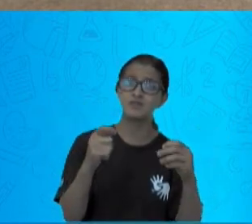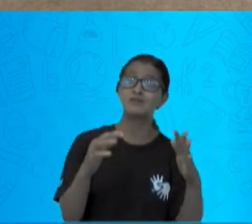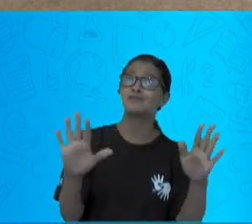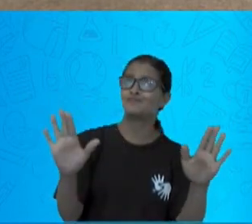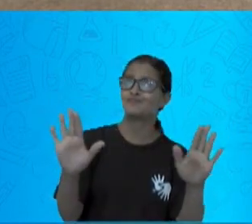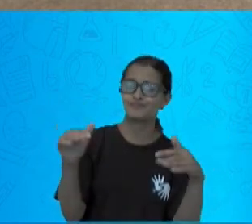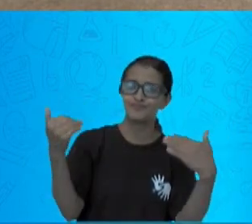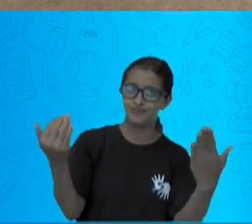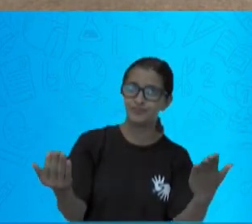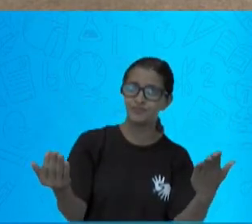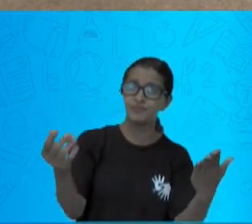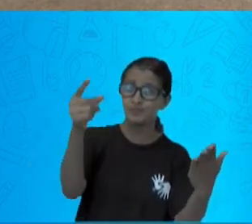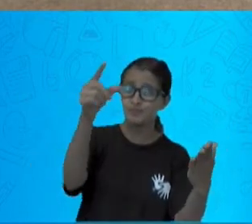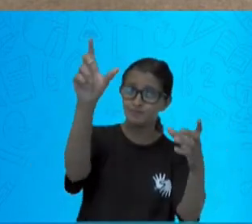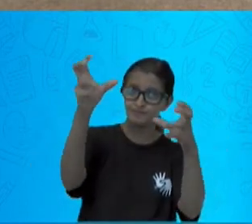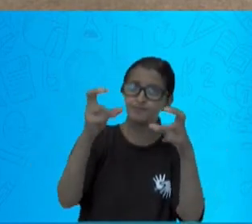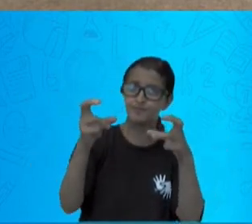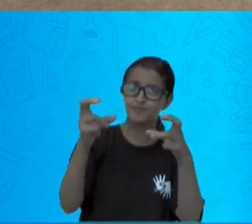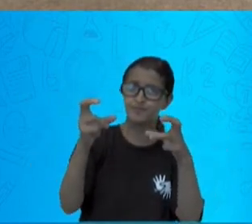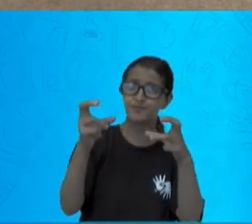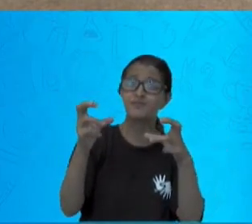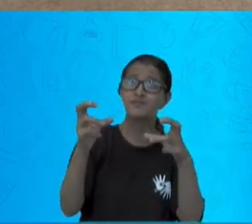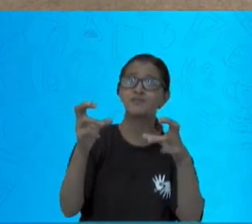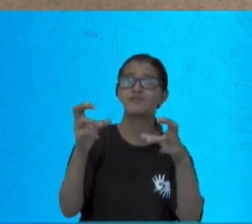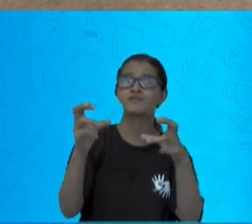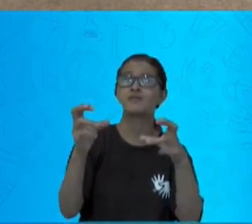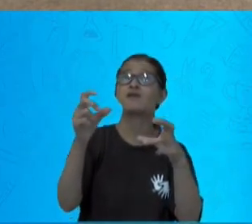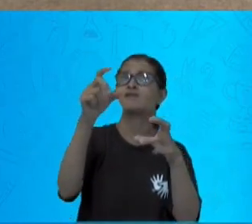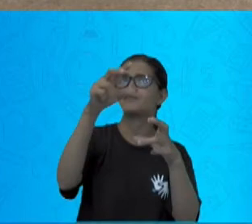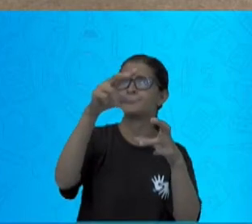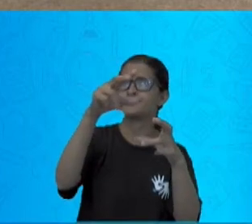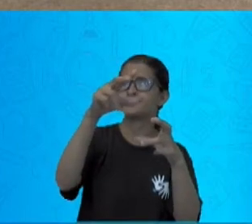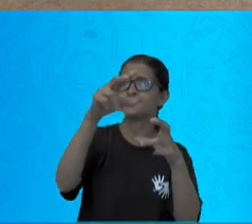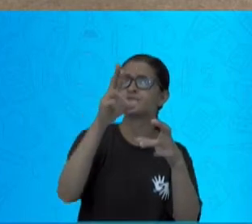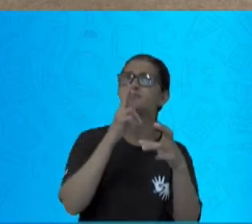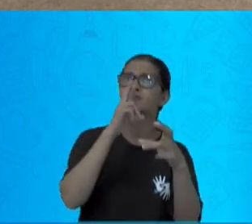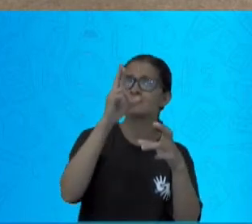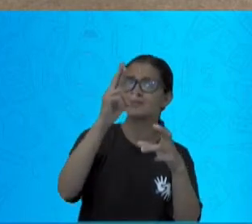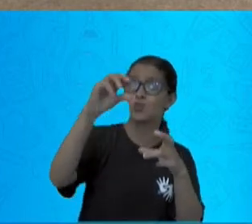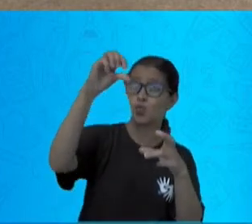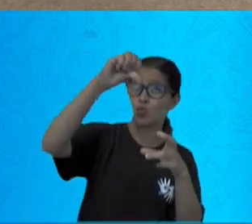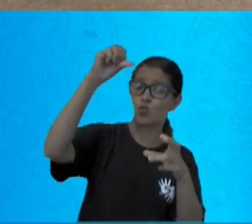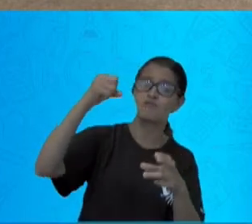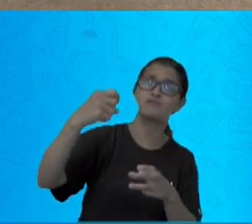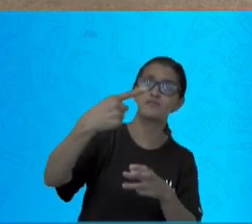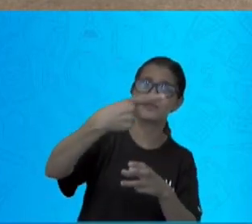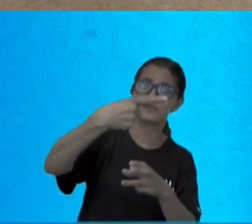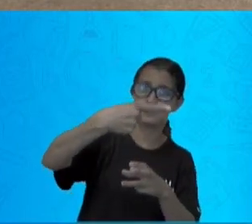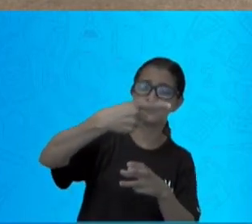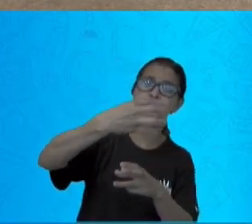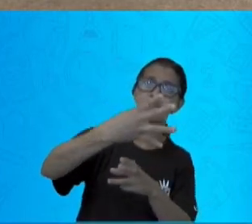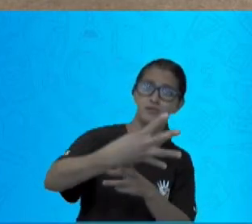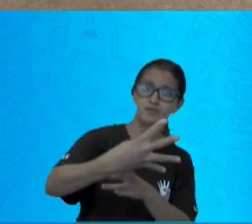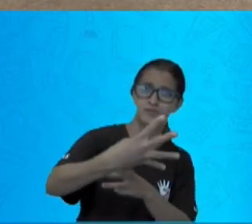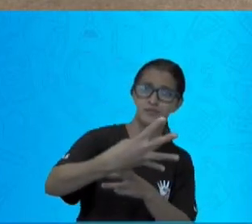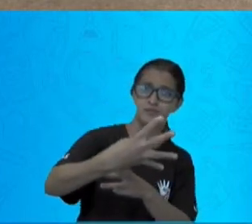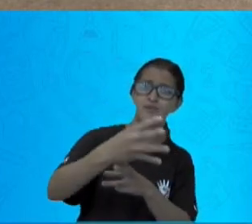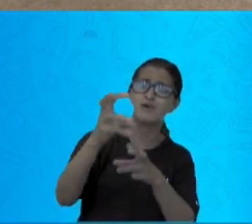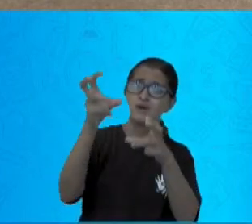tenho 3 ao quadrado, 9. 2 ao quadrado, 4.